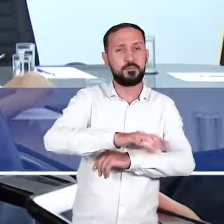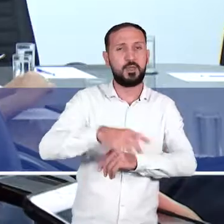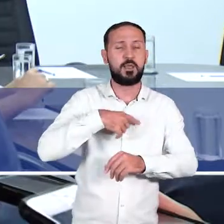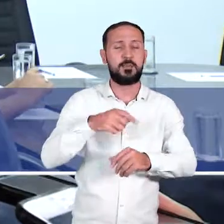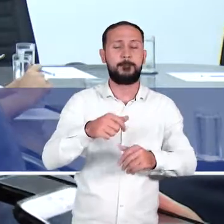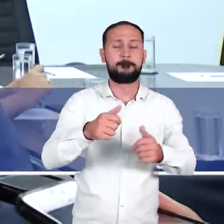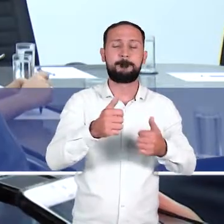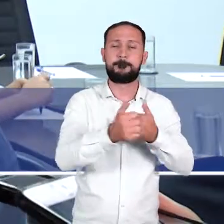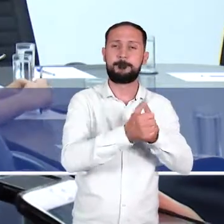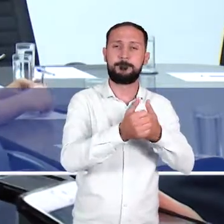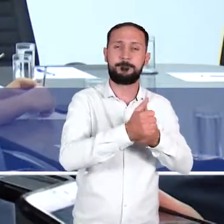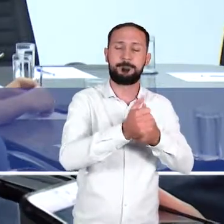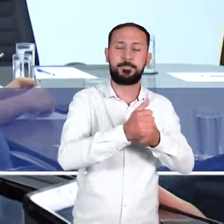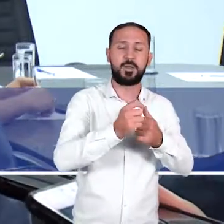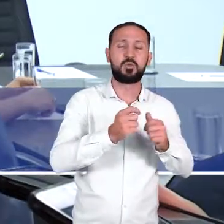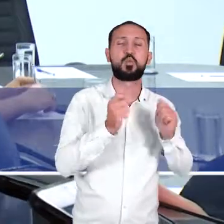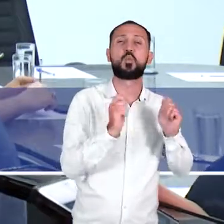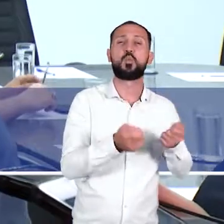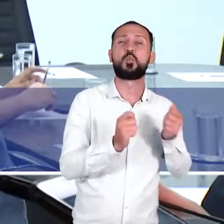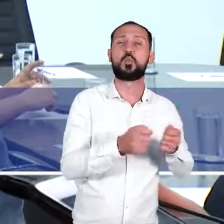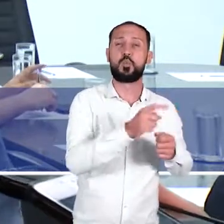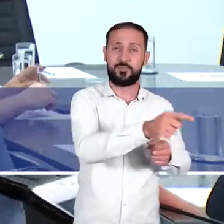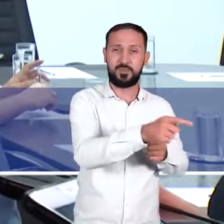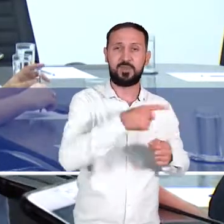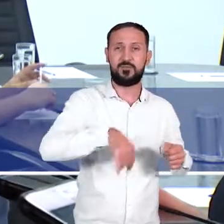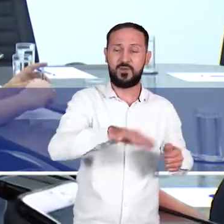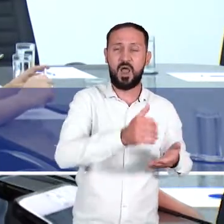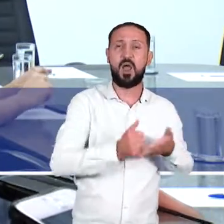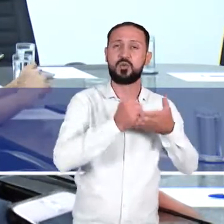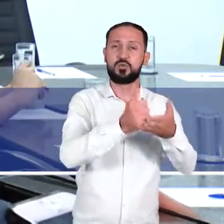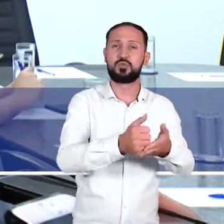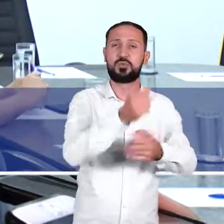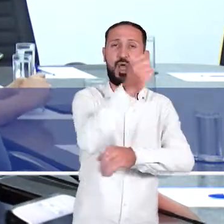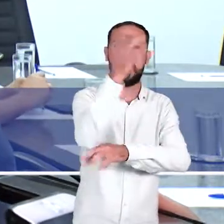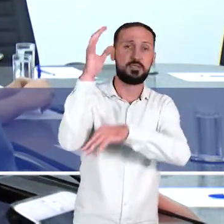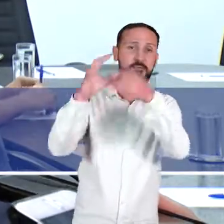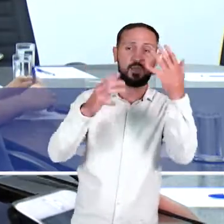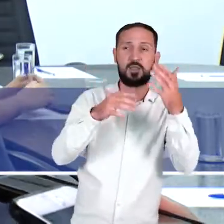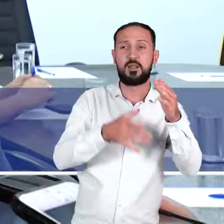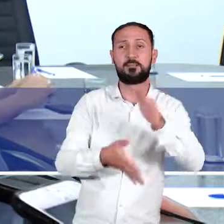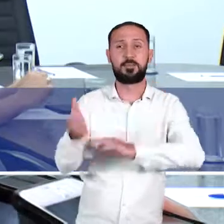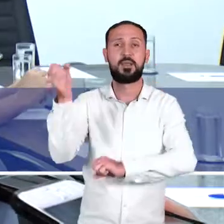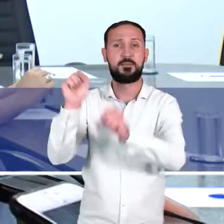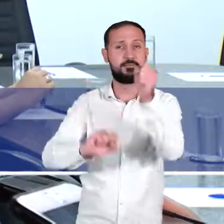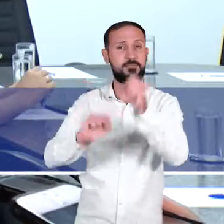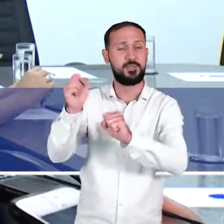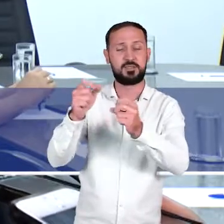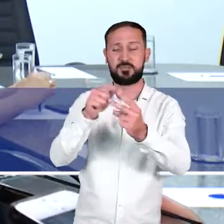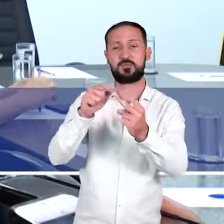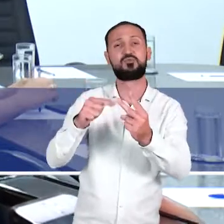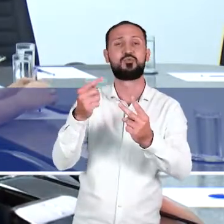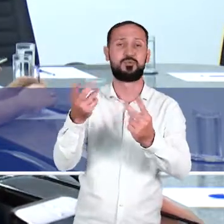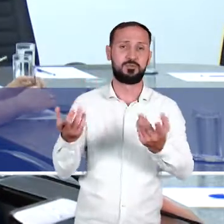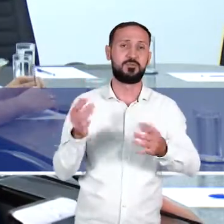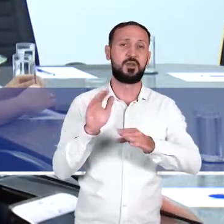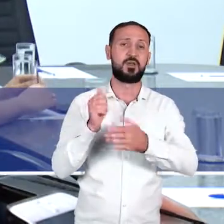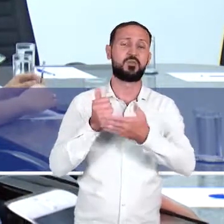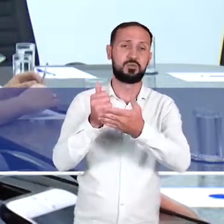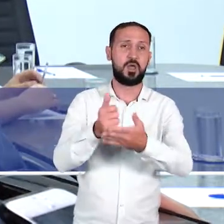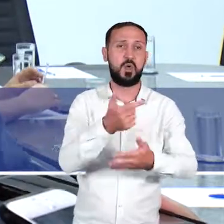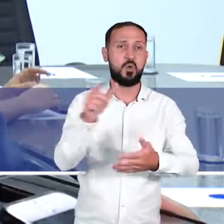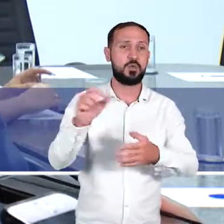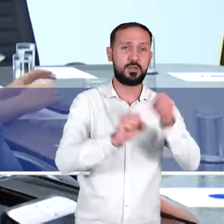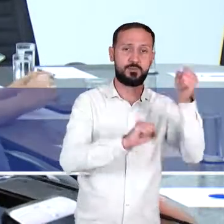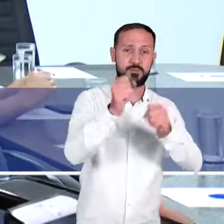Aparecido Taboado, que vai favorecer também o escoamento do eucalipto, tanto da Fibra quanto da Eldorado. A Green Plaque também, que está aqui em